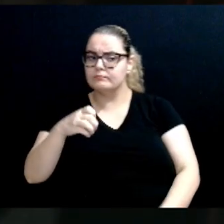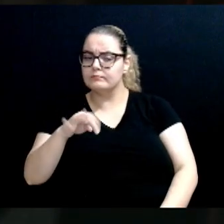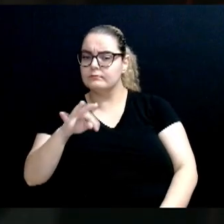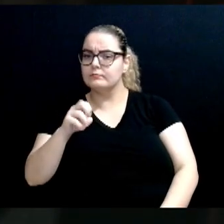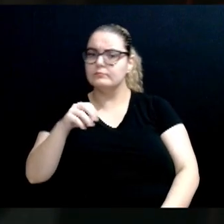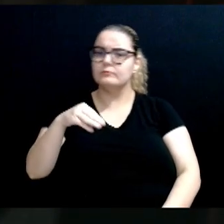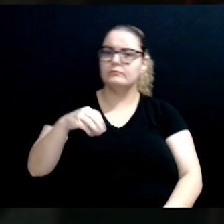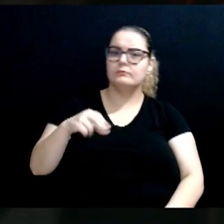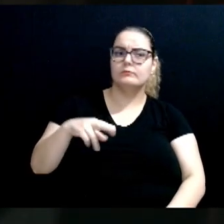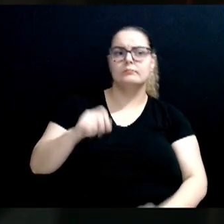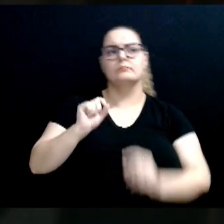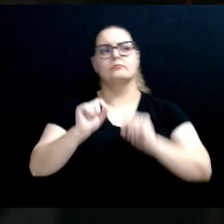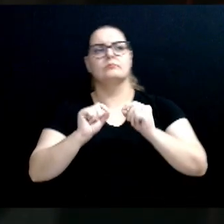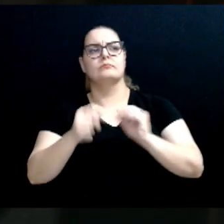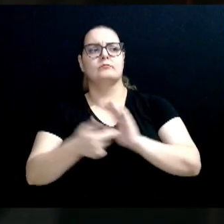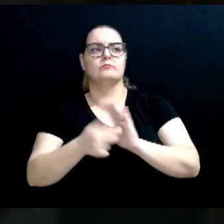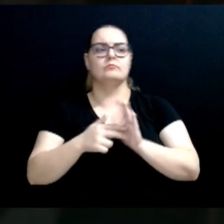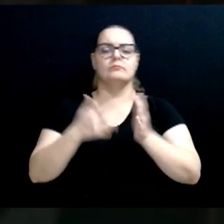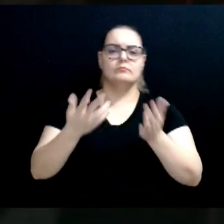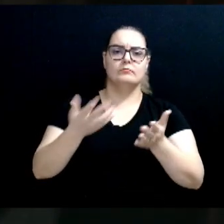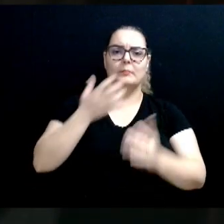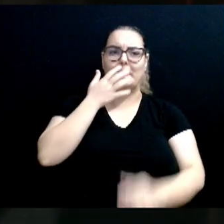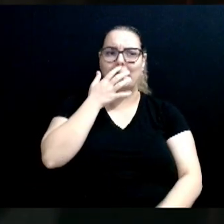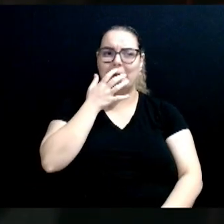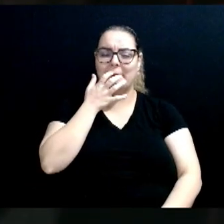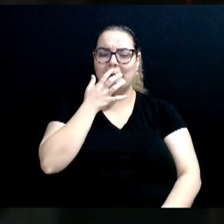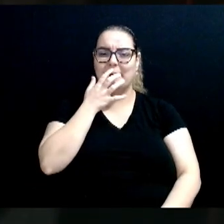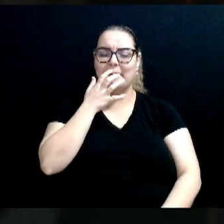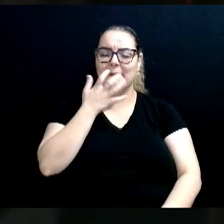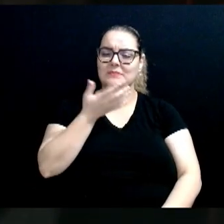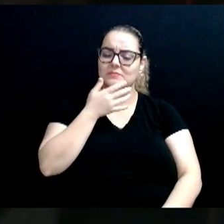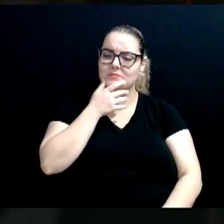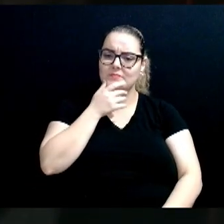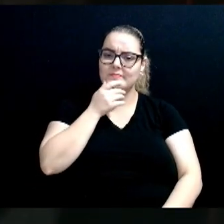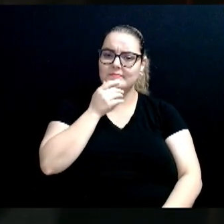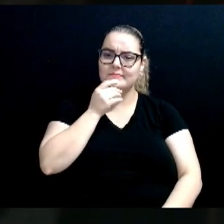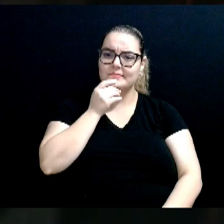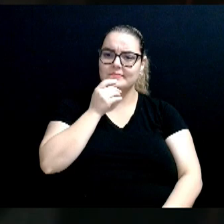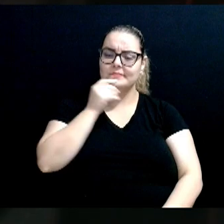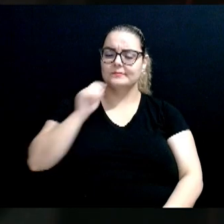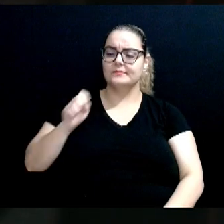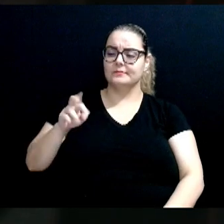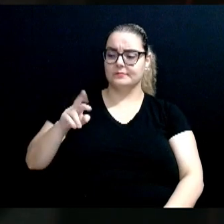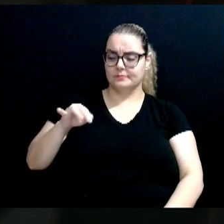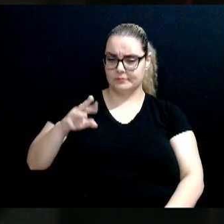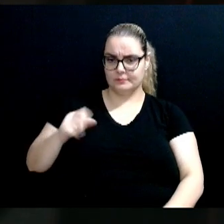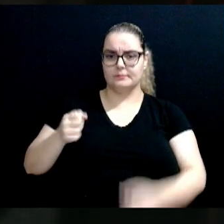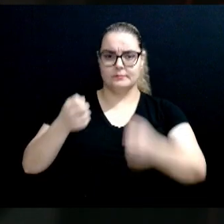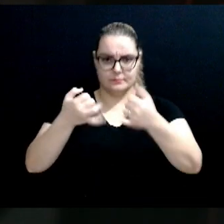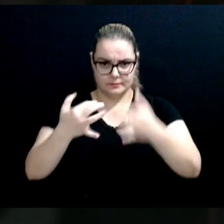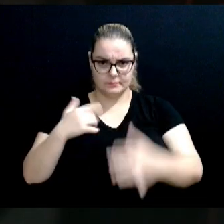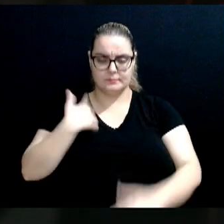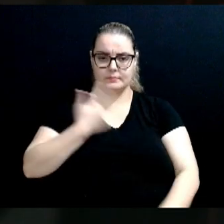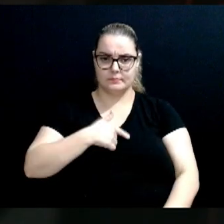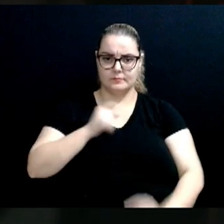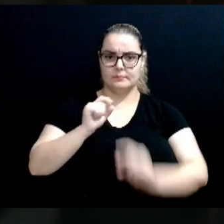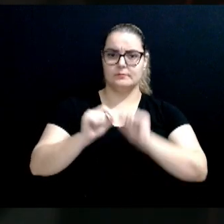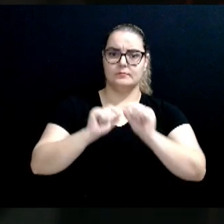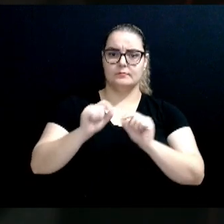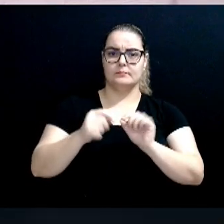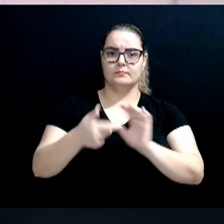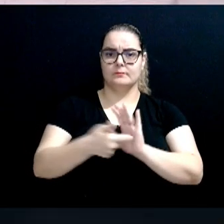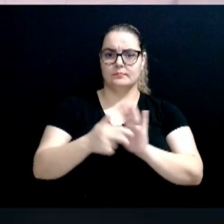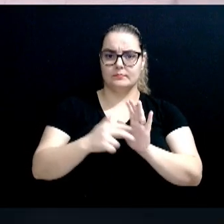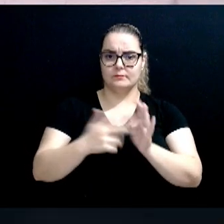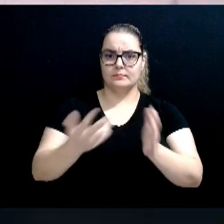significa esse termo. Então, gostaria que a Érica explicasse para a gente qual que é a